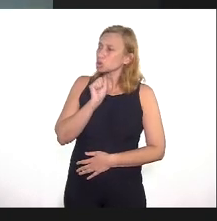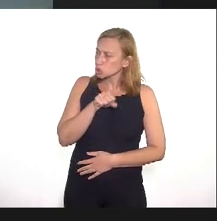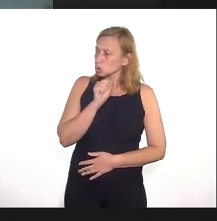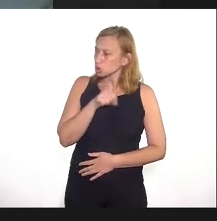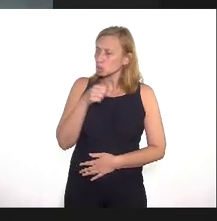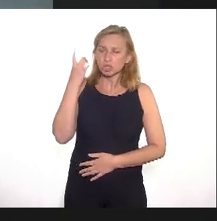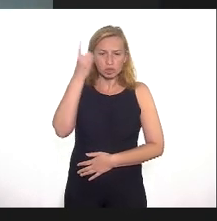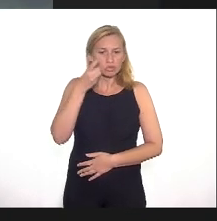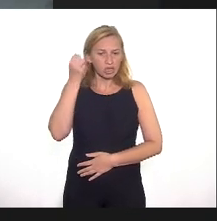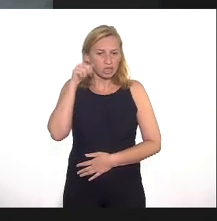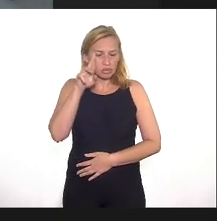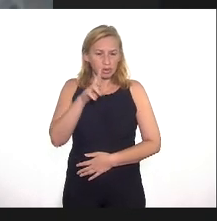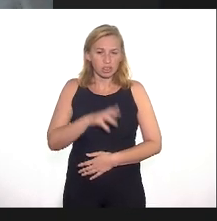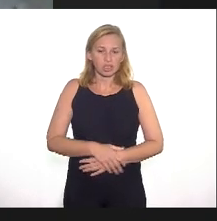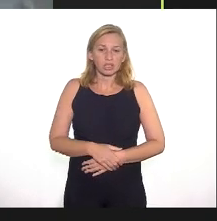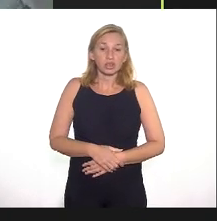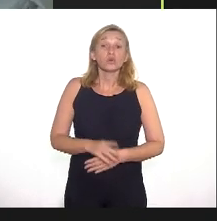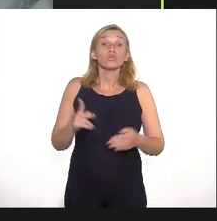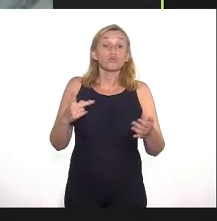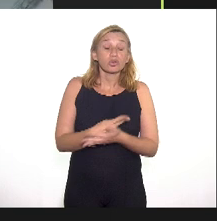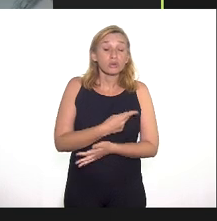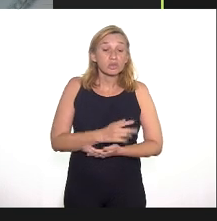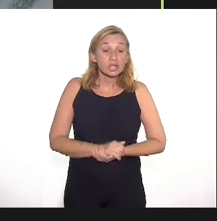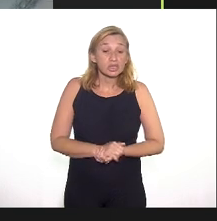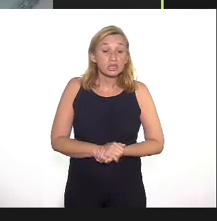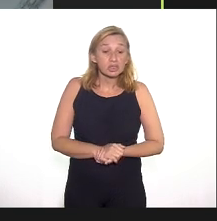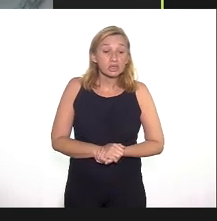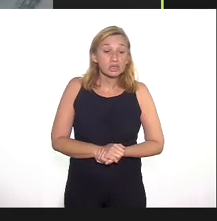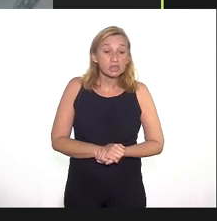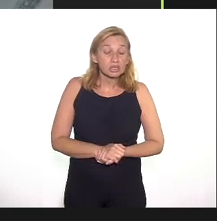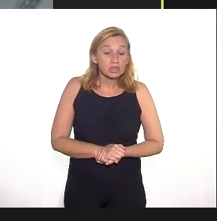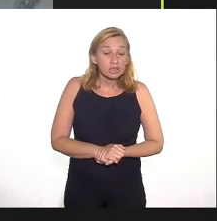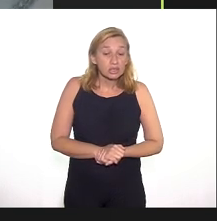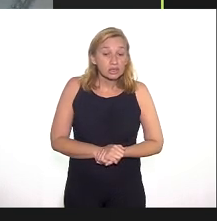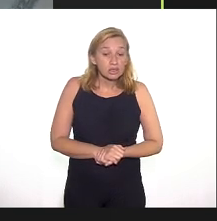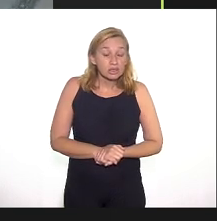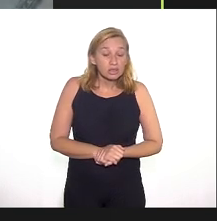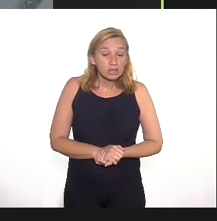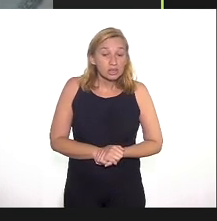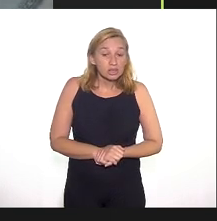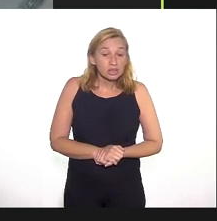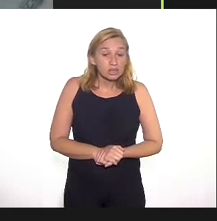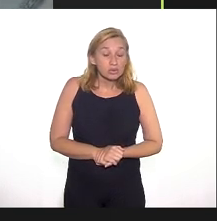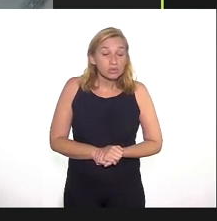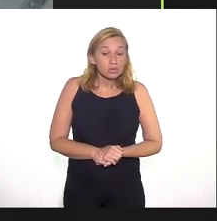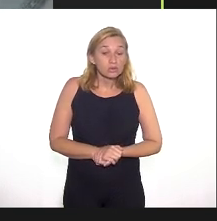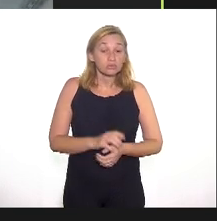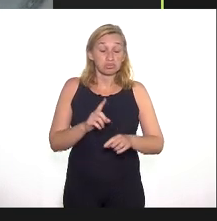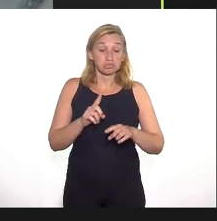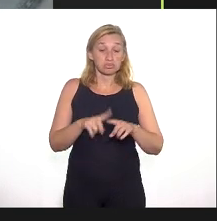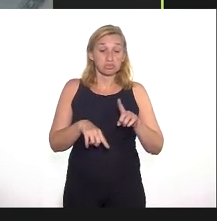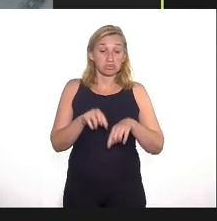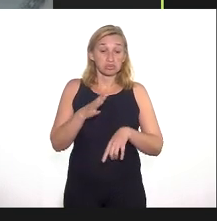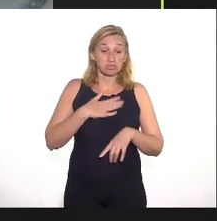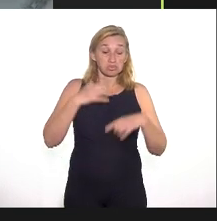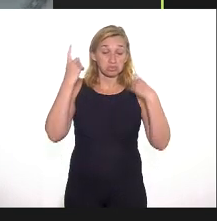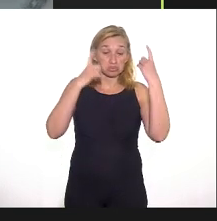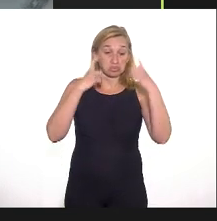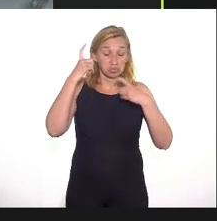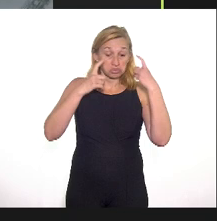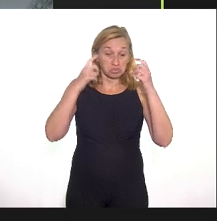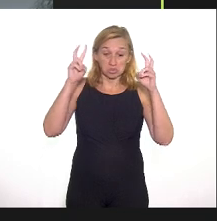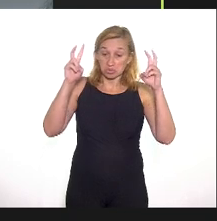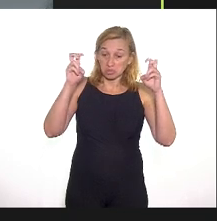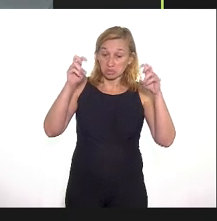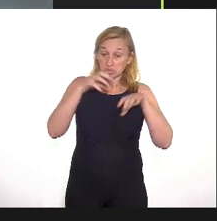Eliomar. O que acontece é que tem sido objeto de preocupação minha há muito tempo essa questão